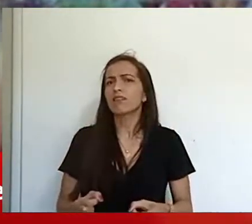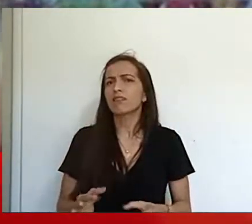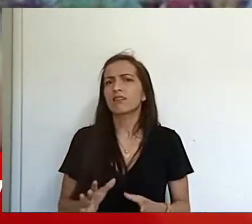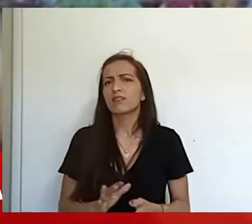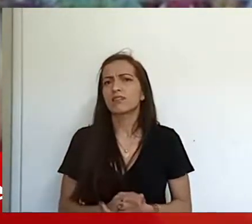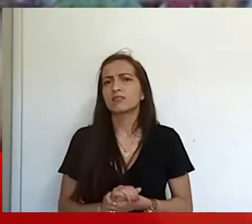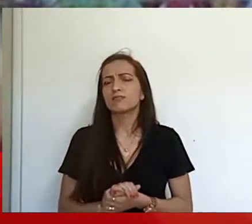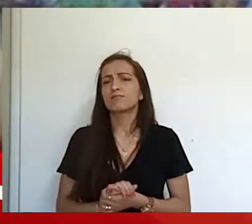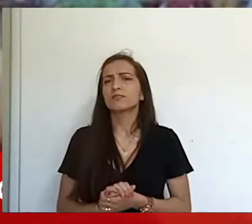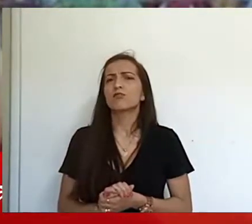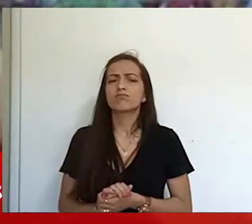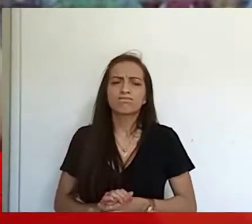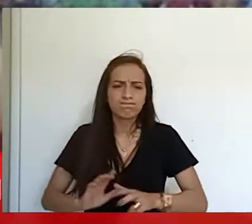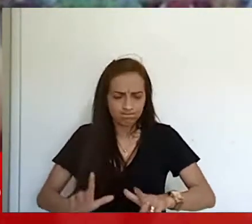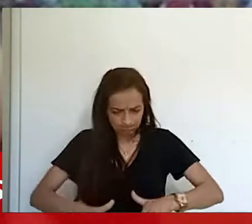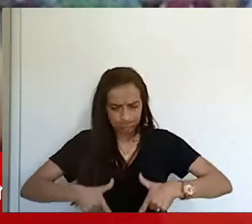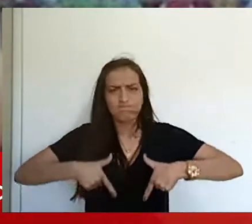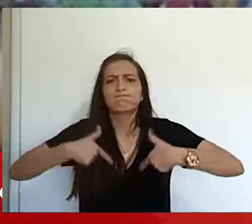nesse sentido.